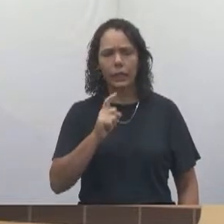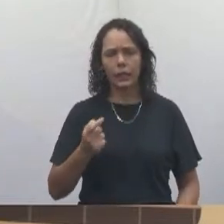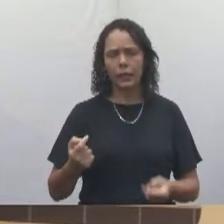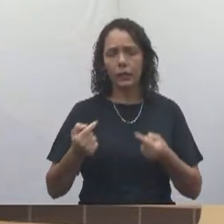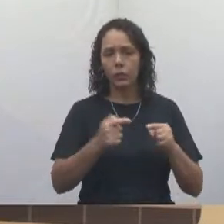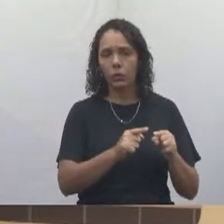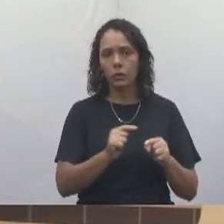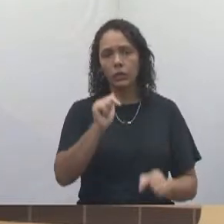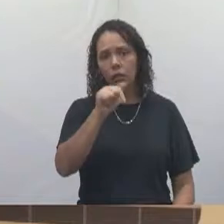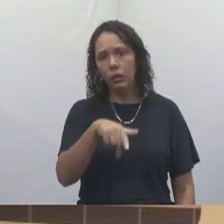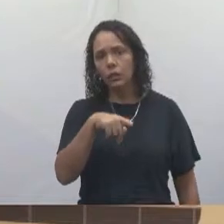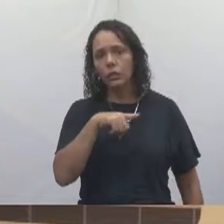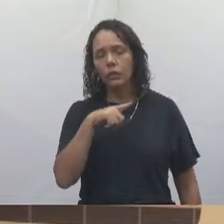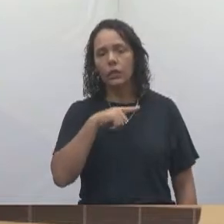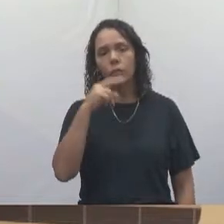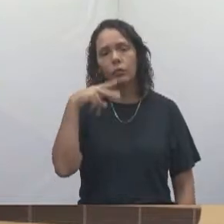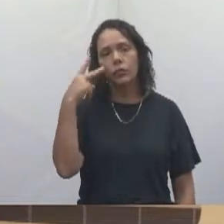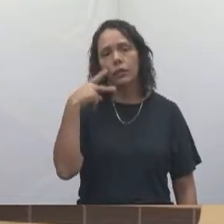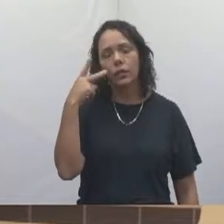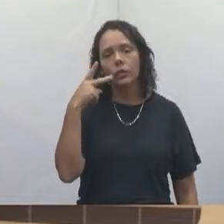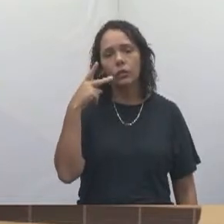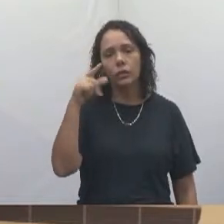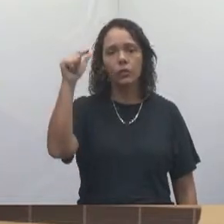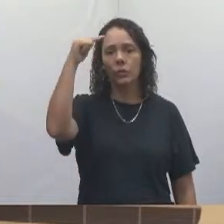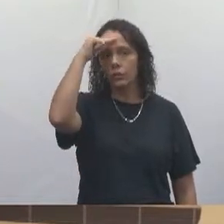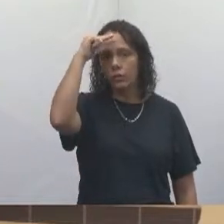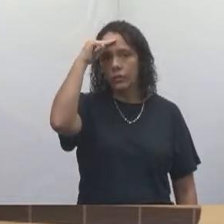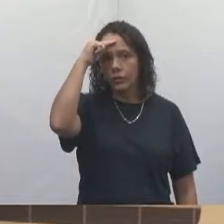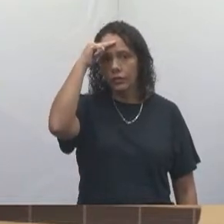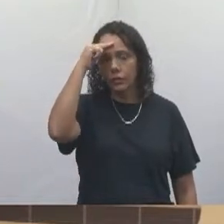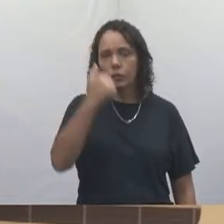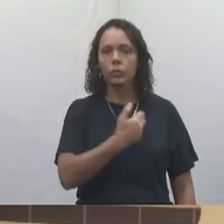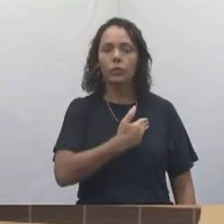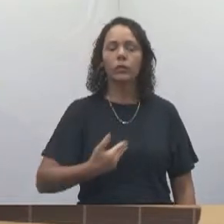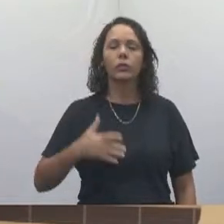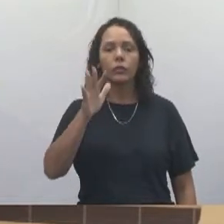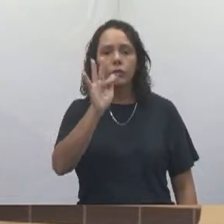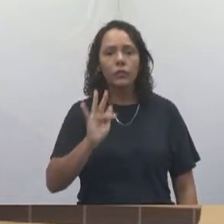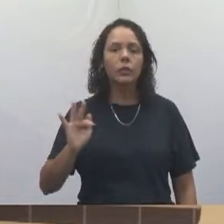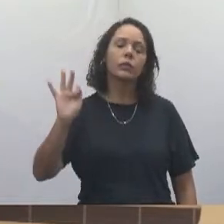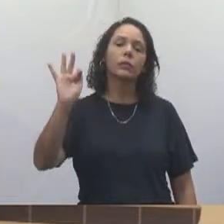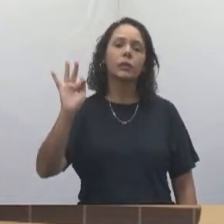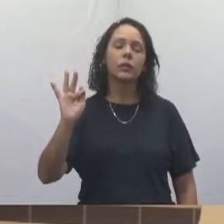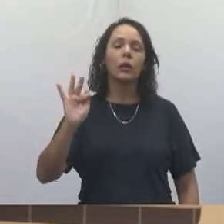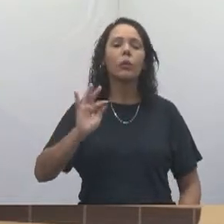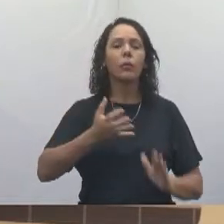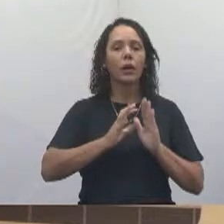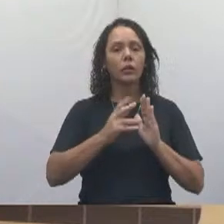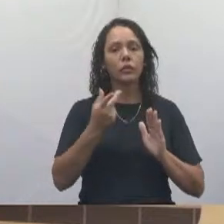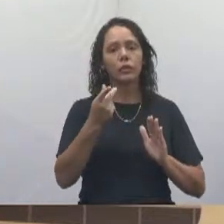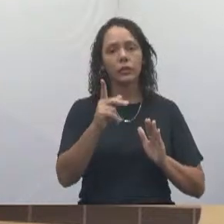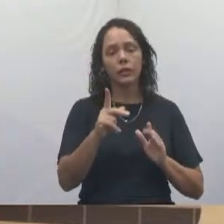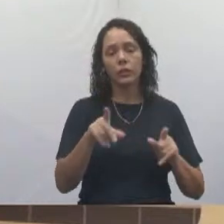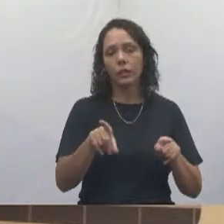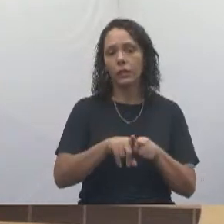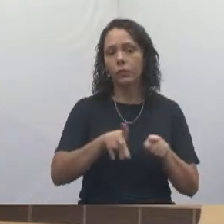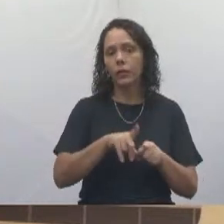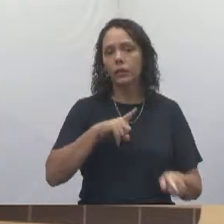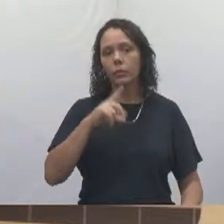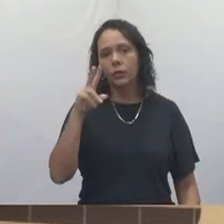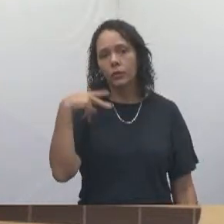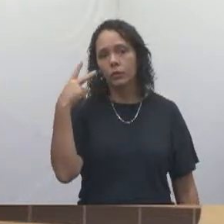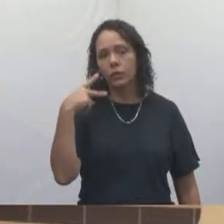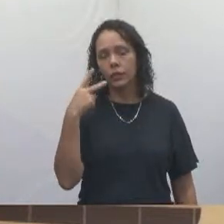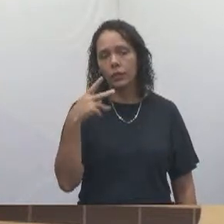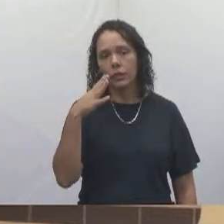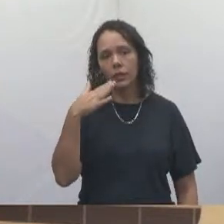felicidade de ter o vereador Flávio, que o governo federal é do presidente do partido dele. Aqui nós temos a oportunidade de, a partir